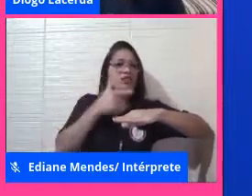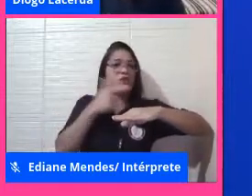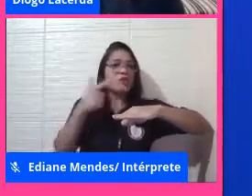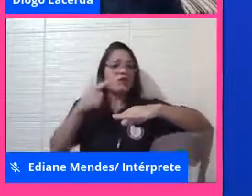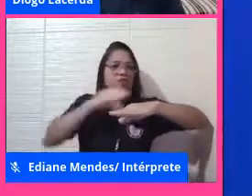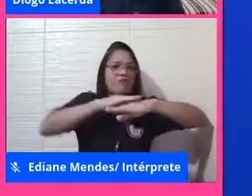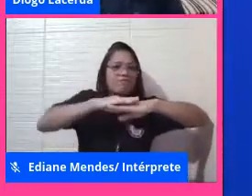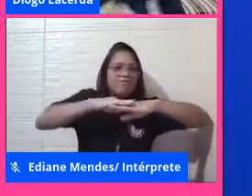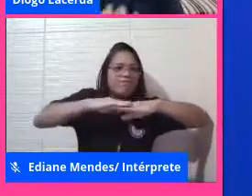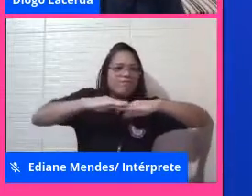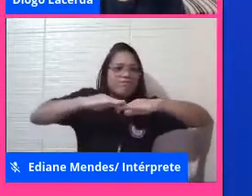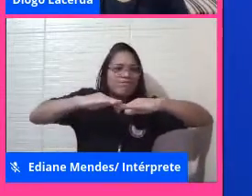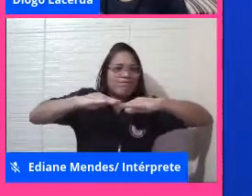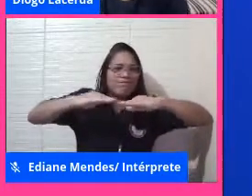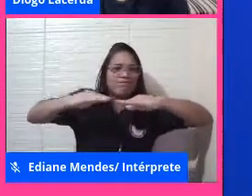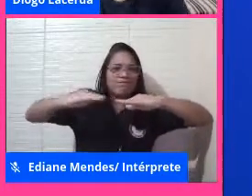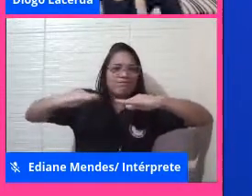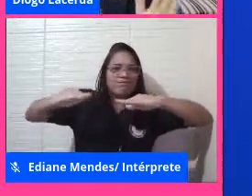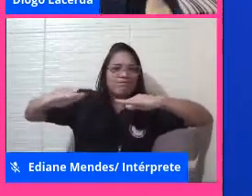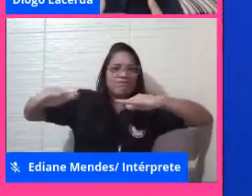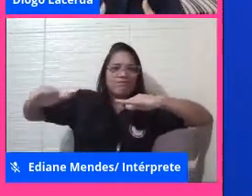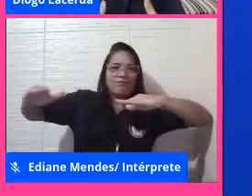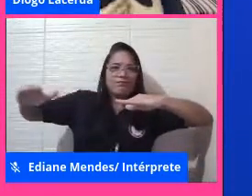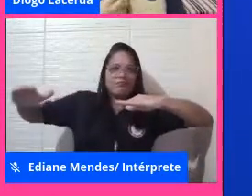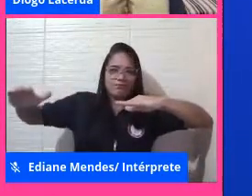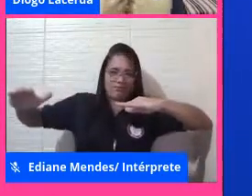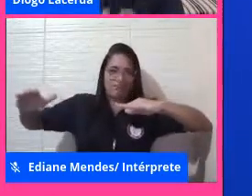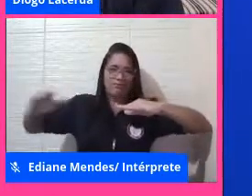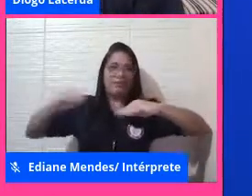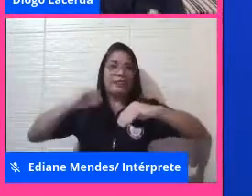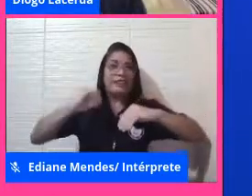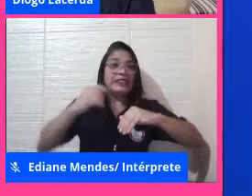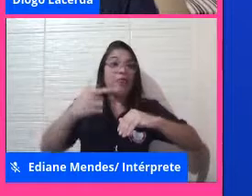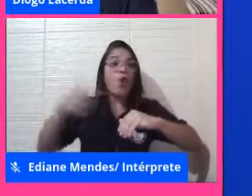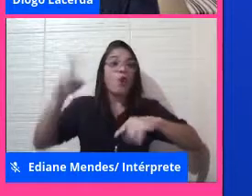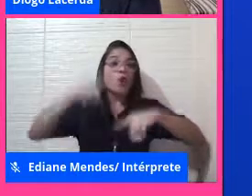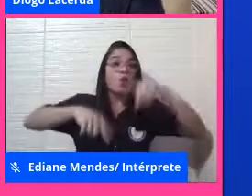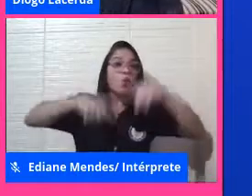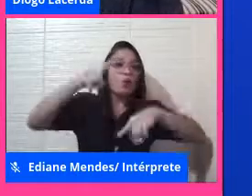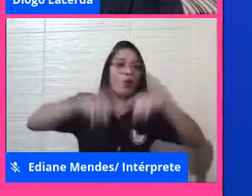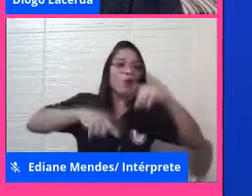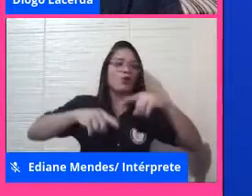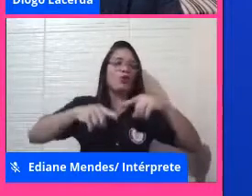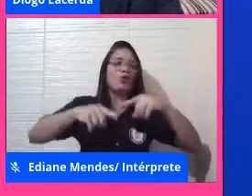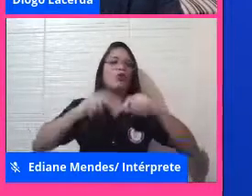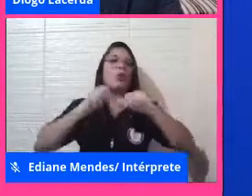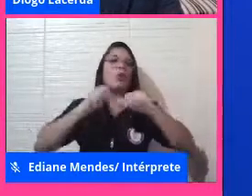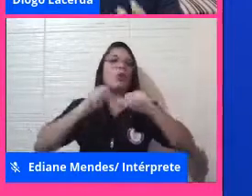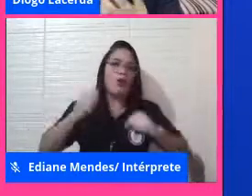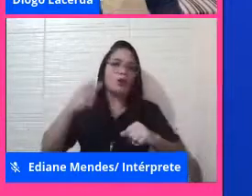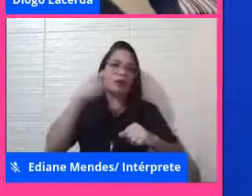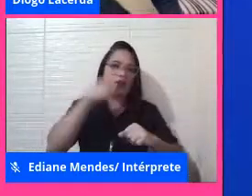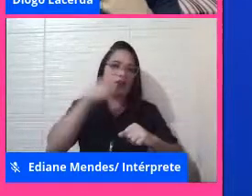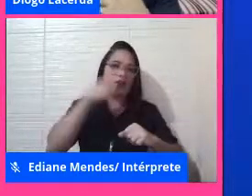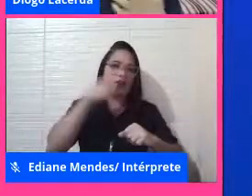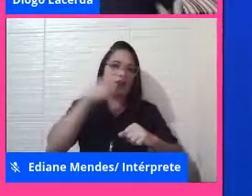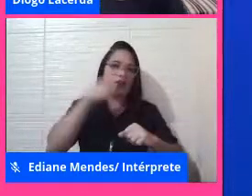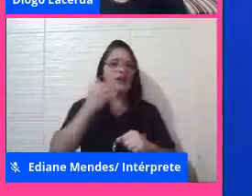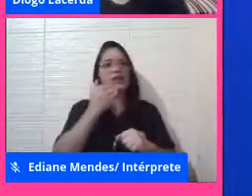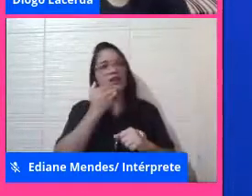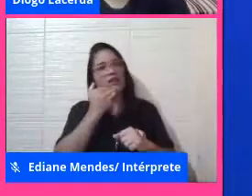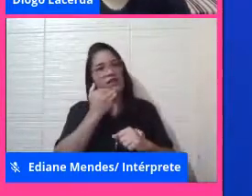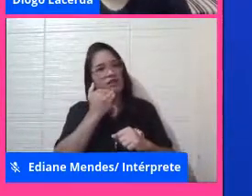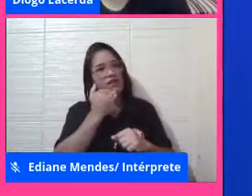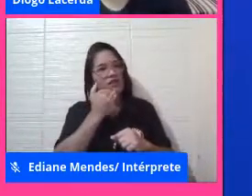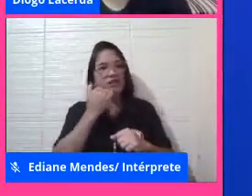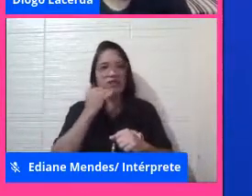lixar, mas aí a gente vai ter um processo a mais. Já na impressão de resina, a peça sai exatamente com essa qualidade, uma qualidade